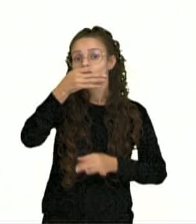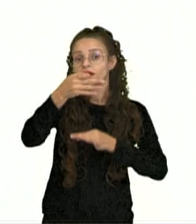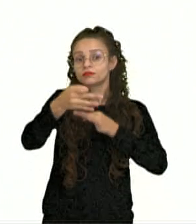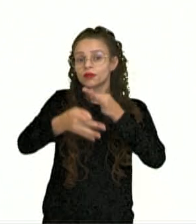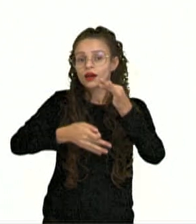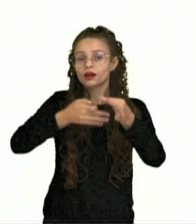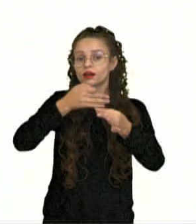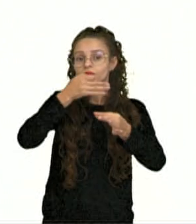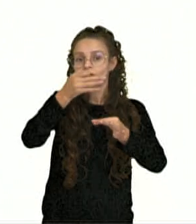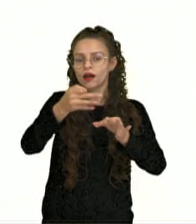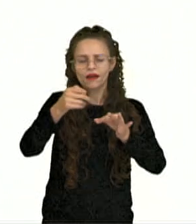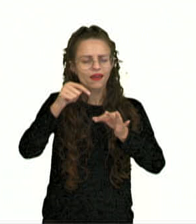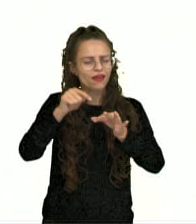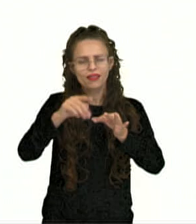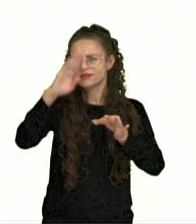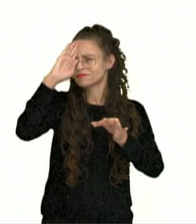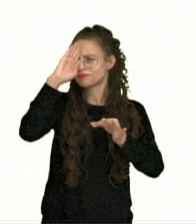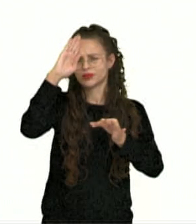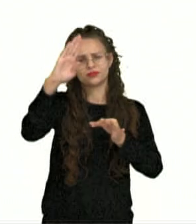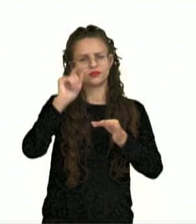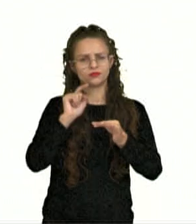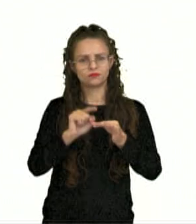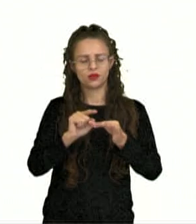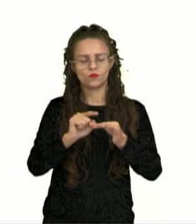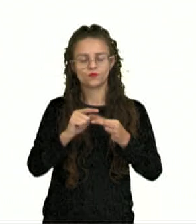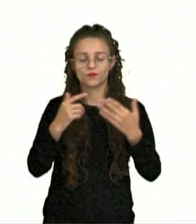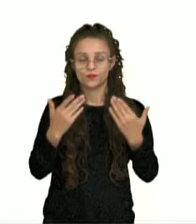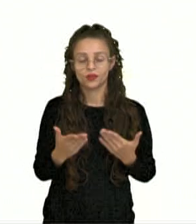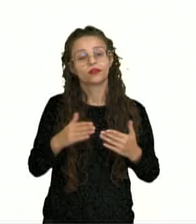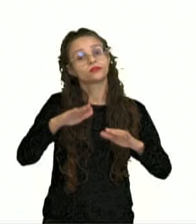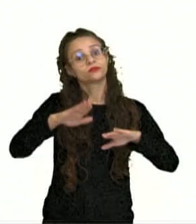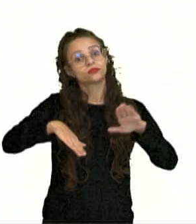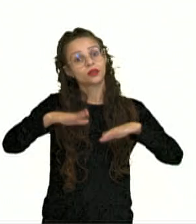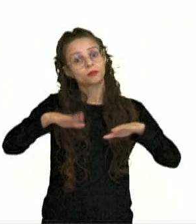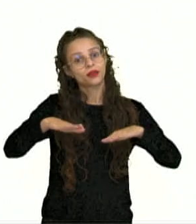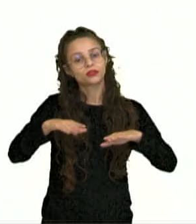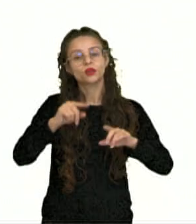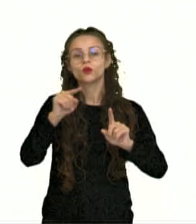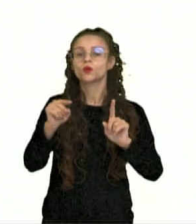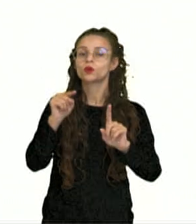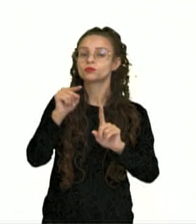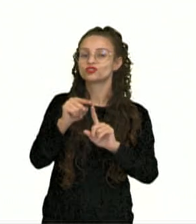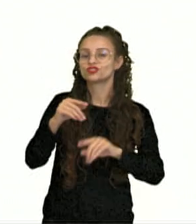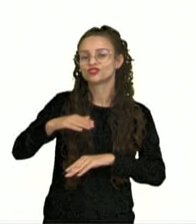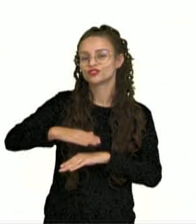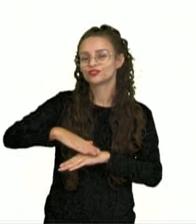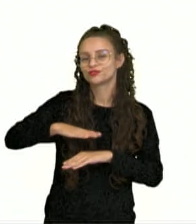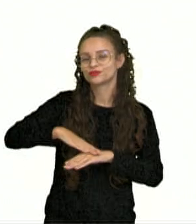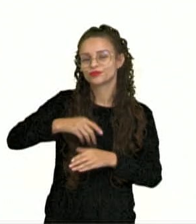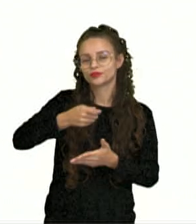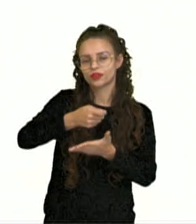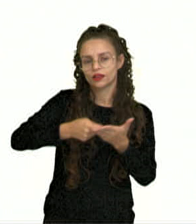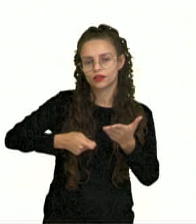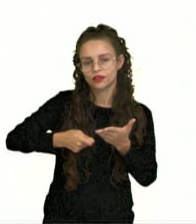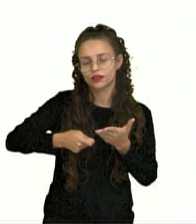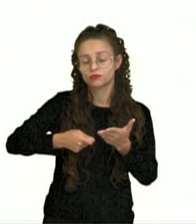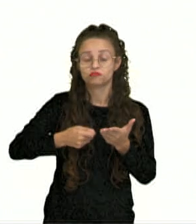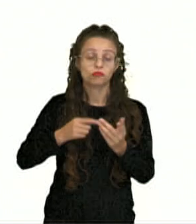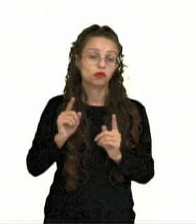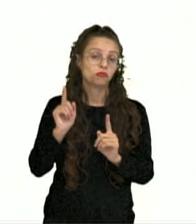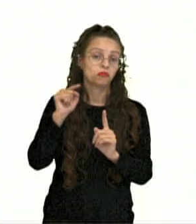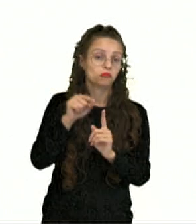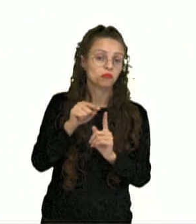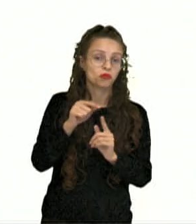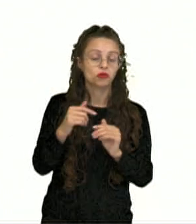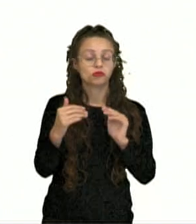escritor será a principal ferramenta. E aí vai depender da intencionalidade que ele tem, né? De refutação ou